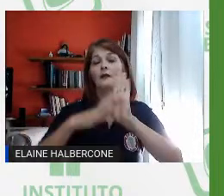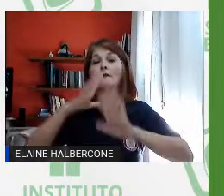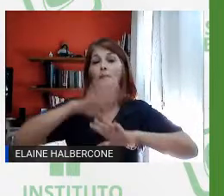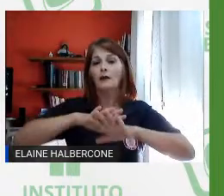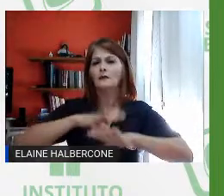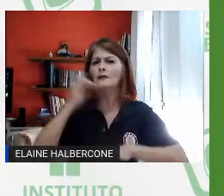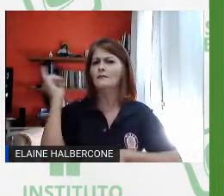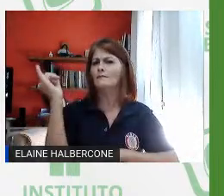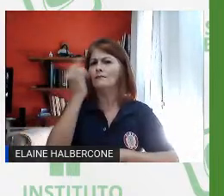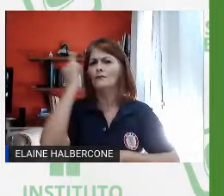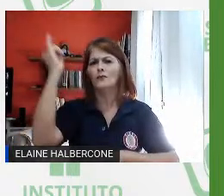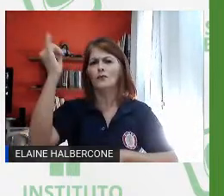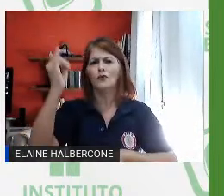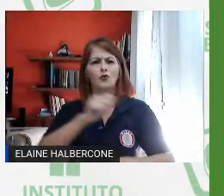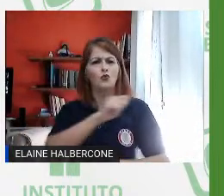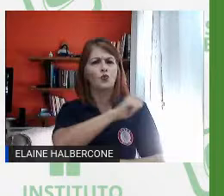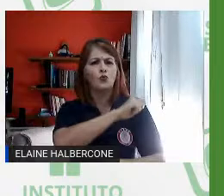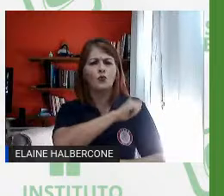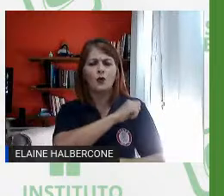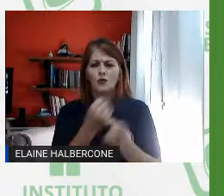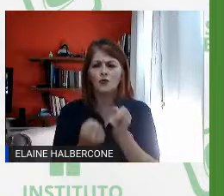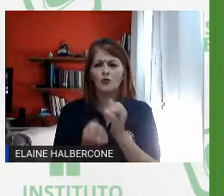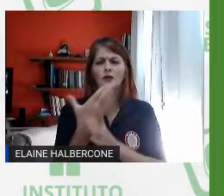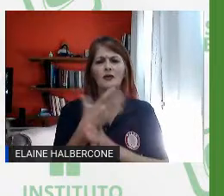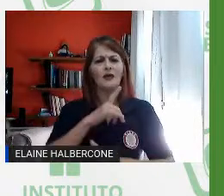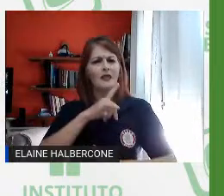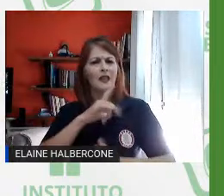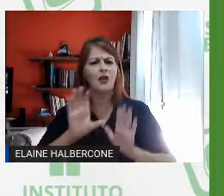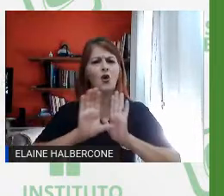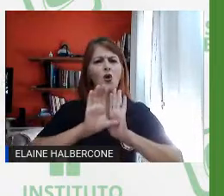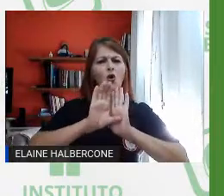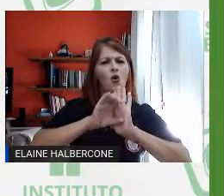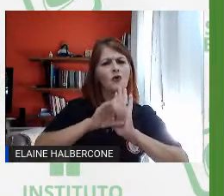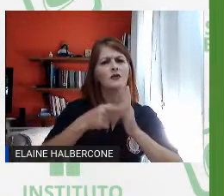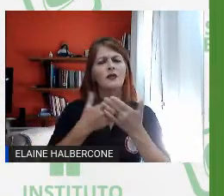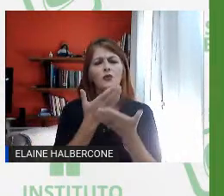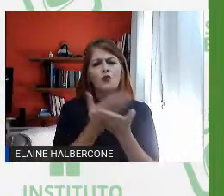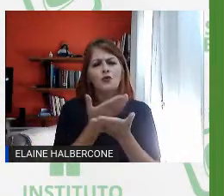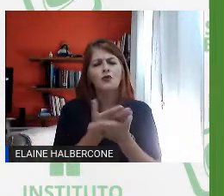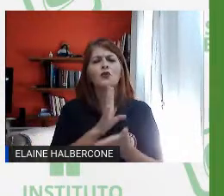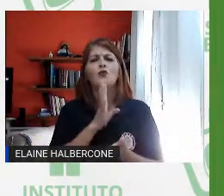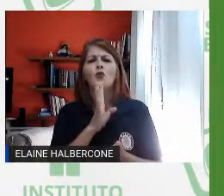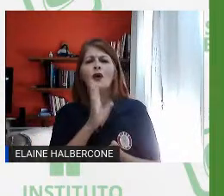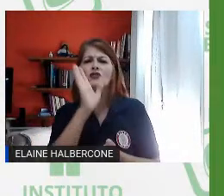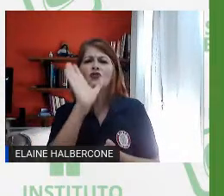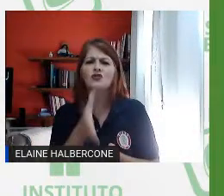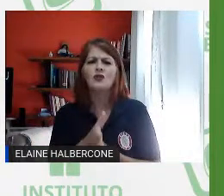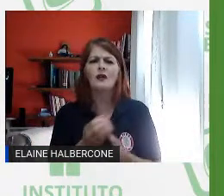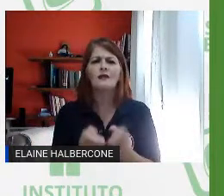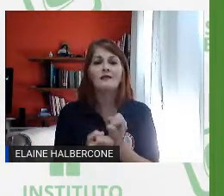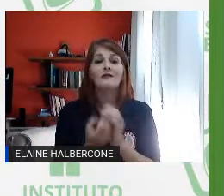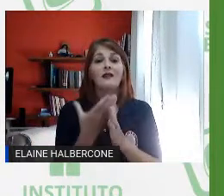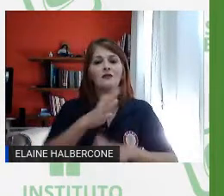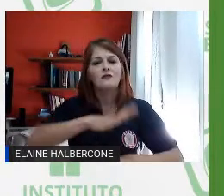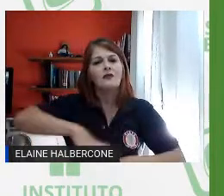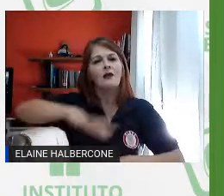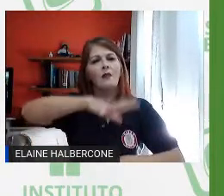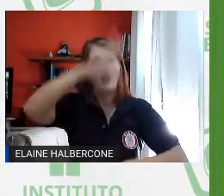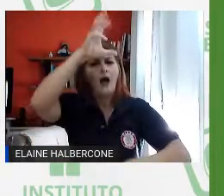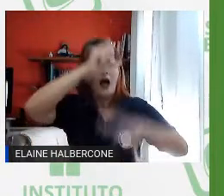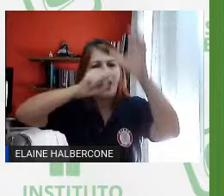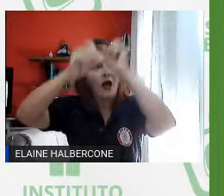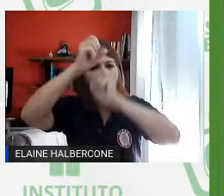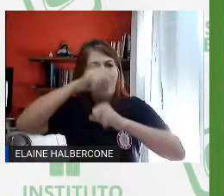porque quando o estudante cria o conceito sobre o que está sendo estudado e criando esse ambiente de